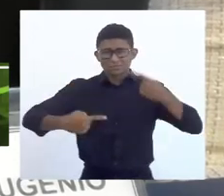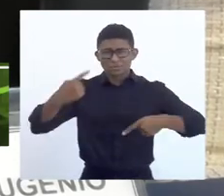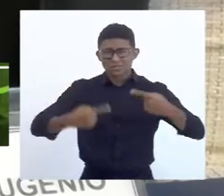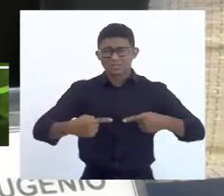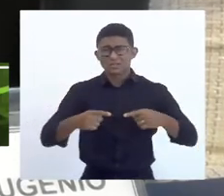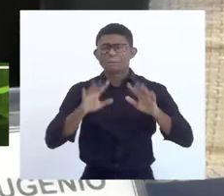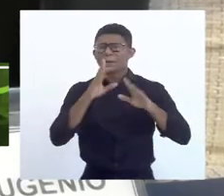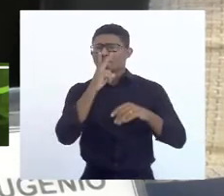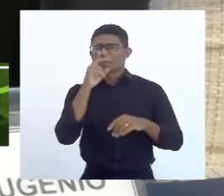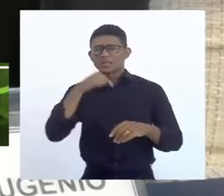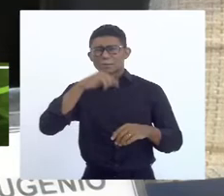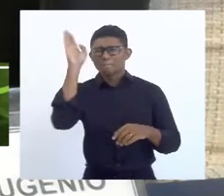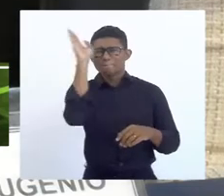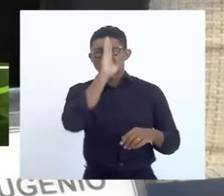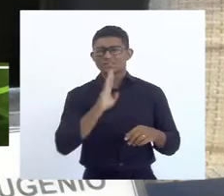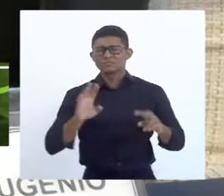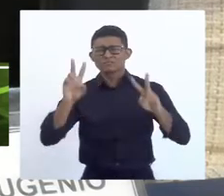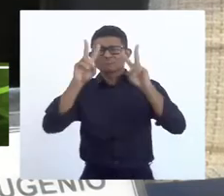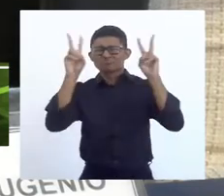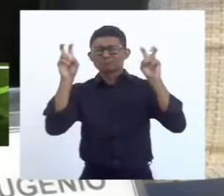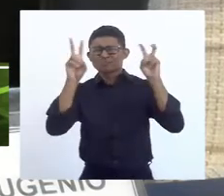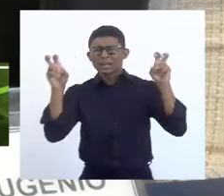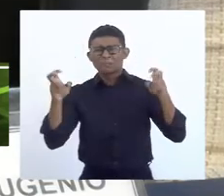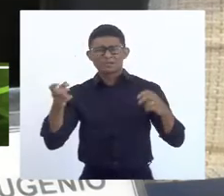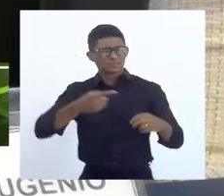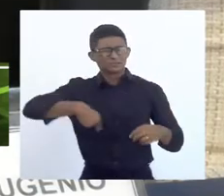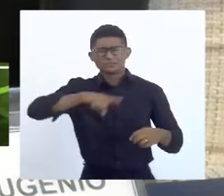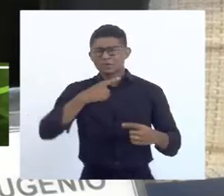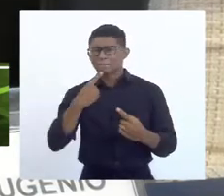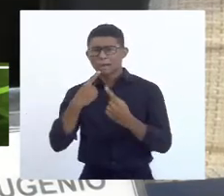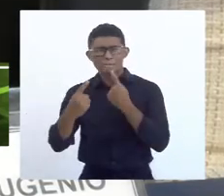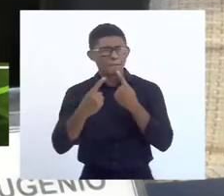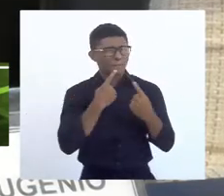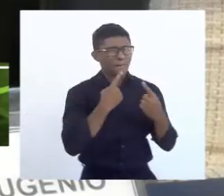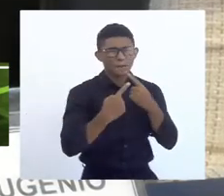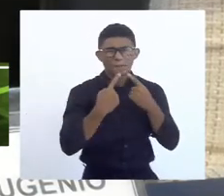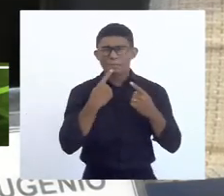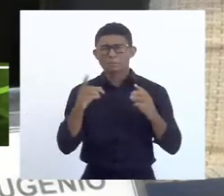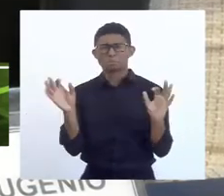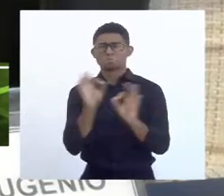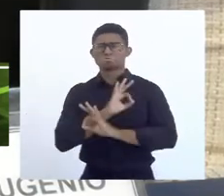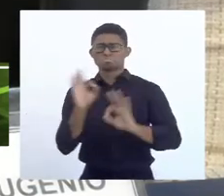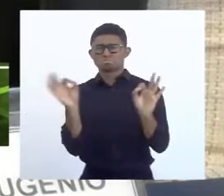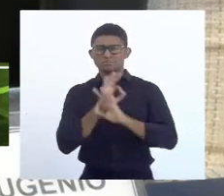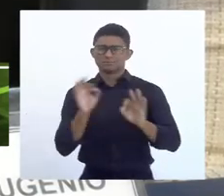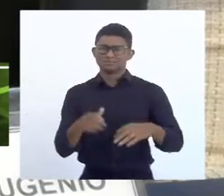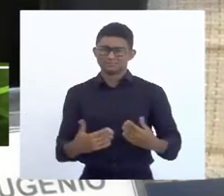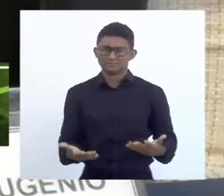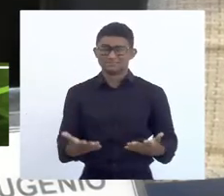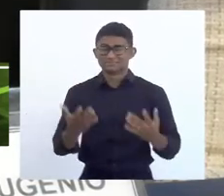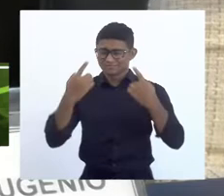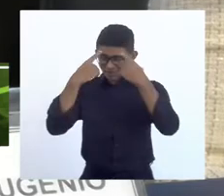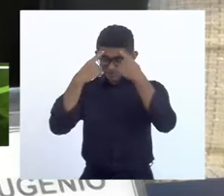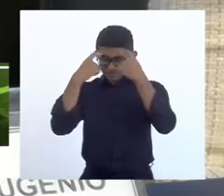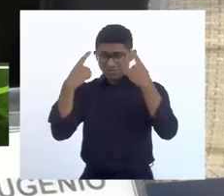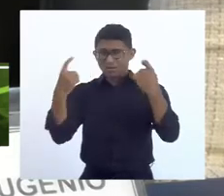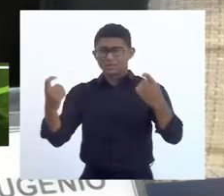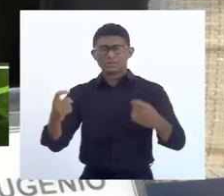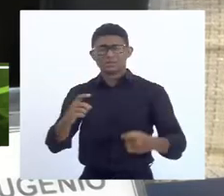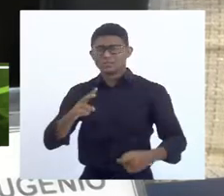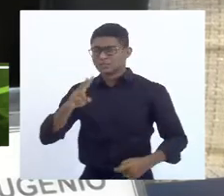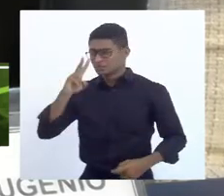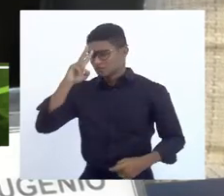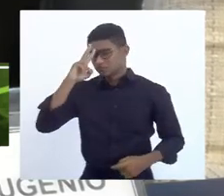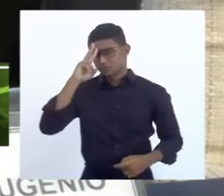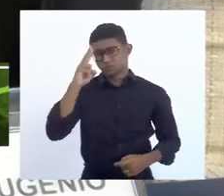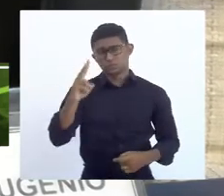do Brasil, até o ápice, uma das violências mais graves, um dos tipos